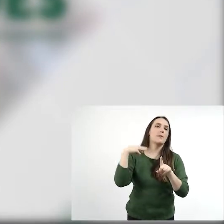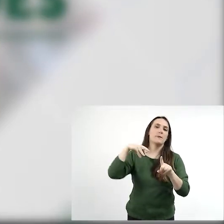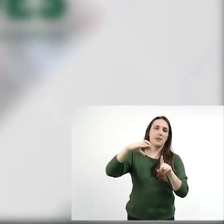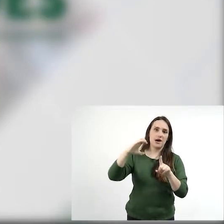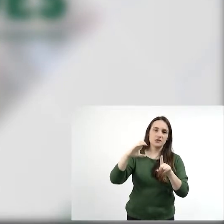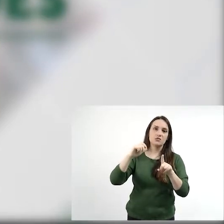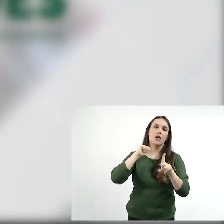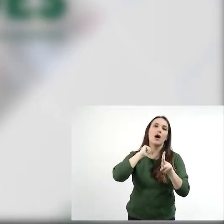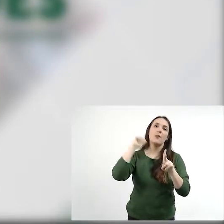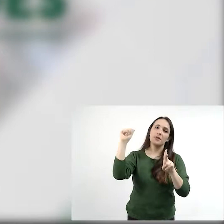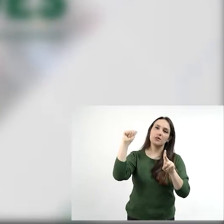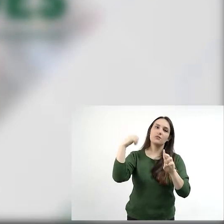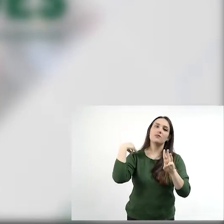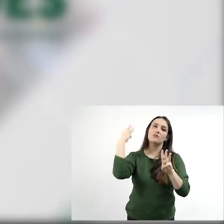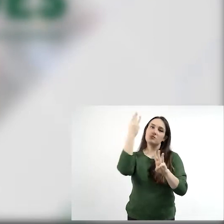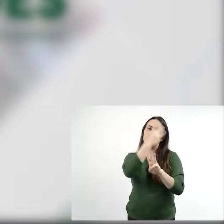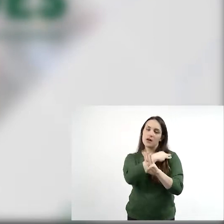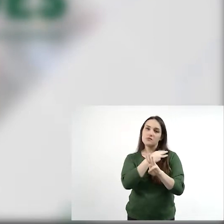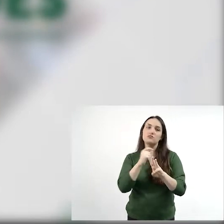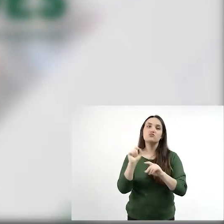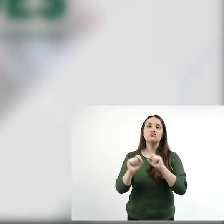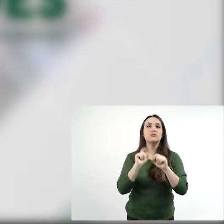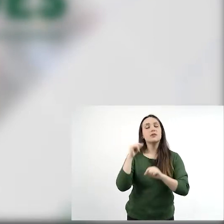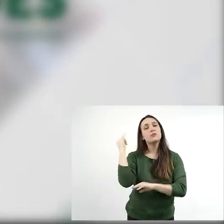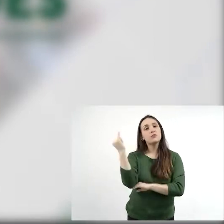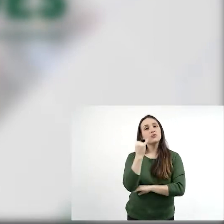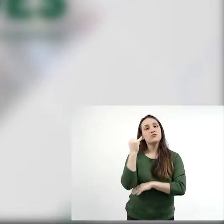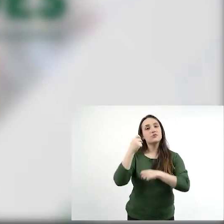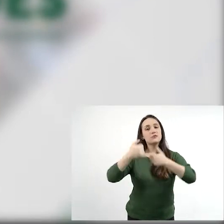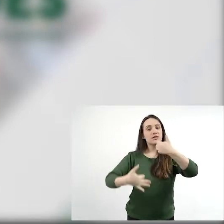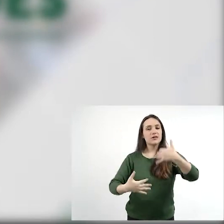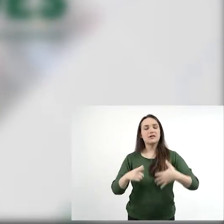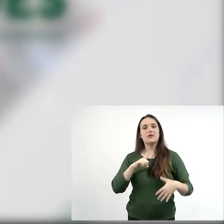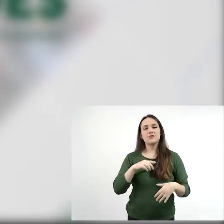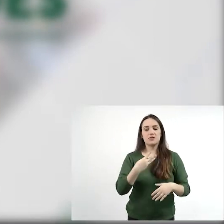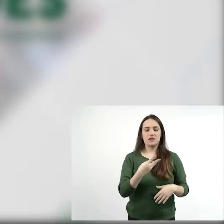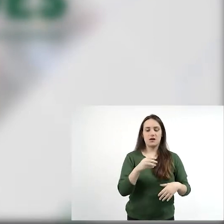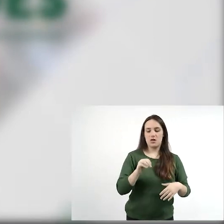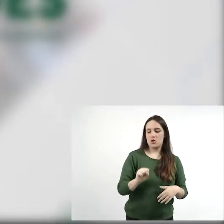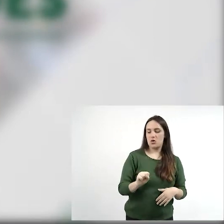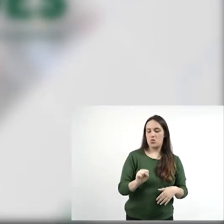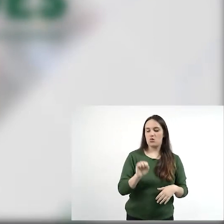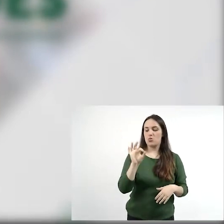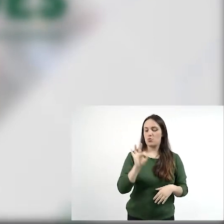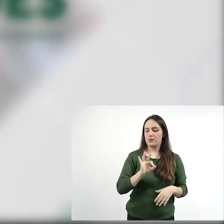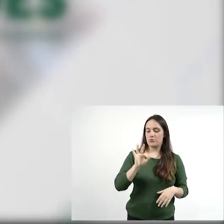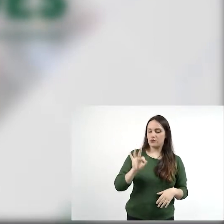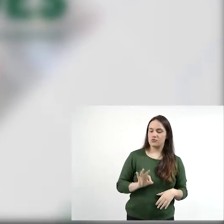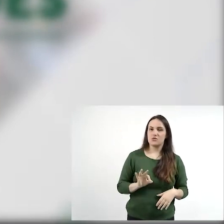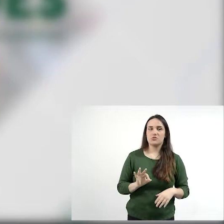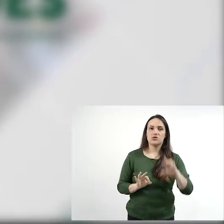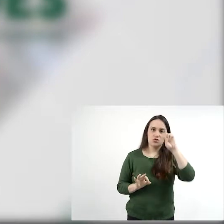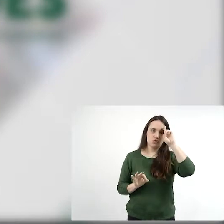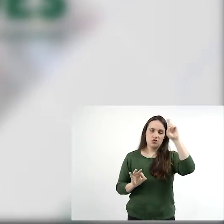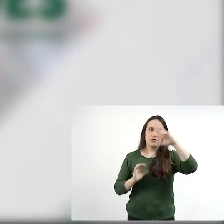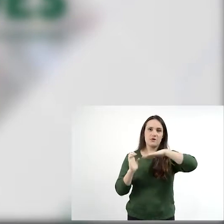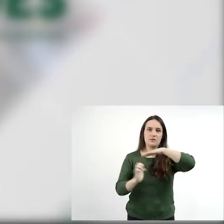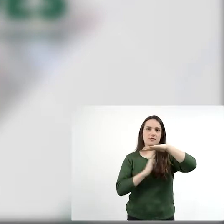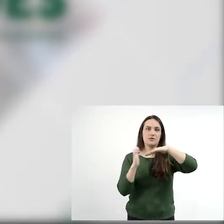maio. Cabe destacar que em torno de 38% dos nossos empresários do